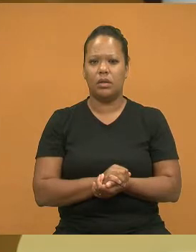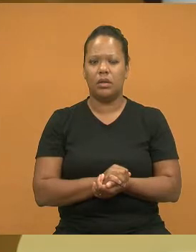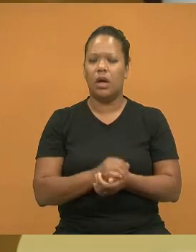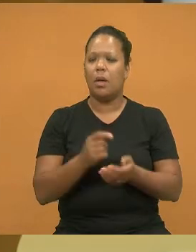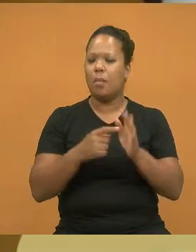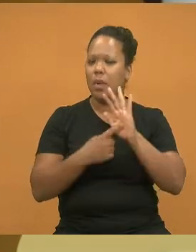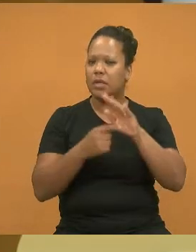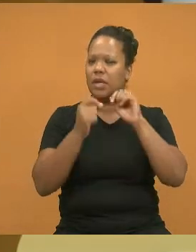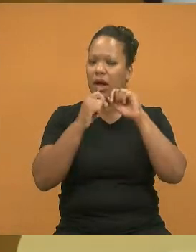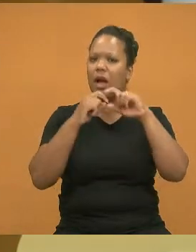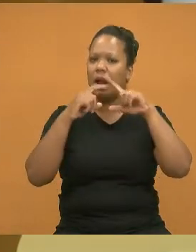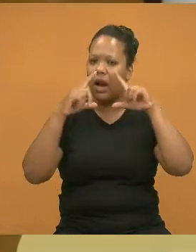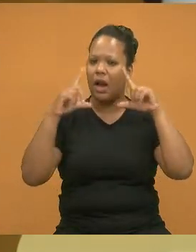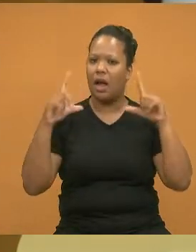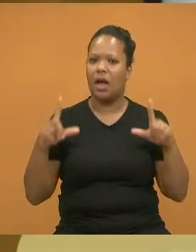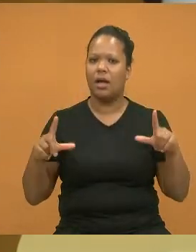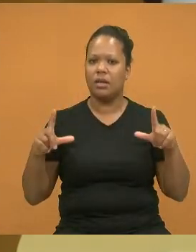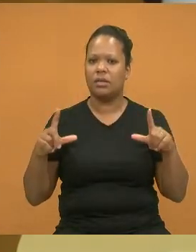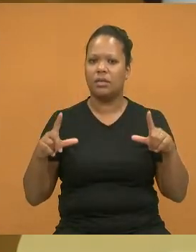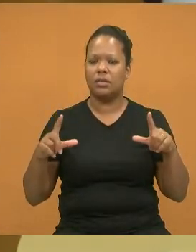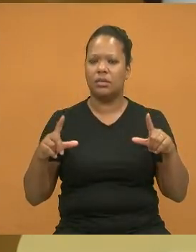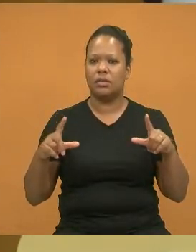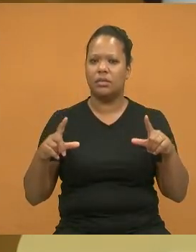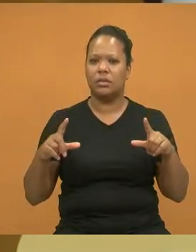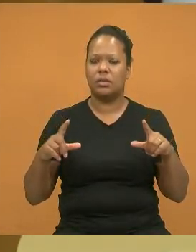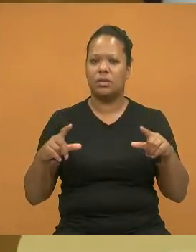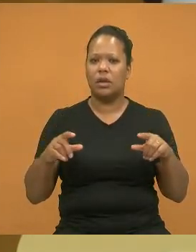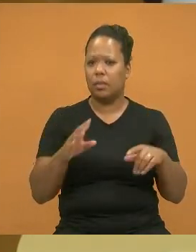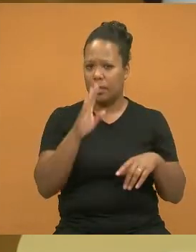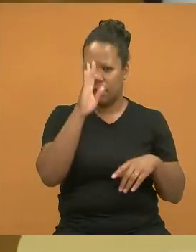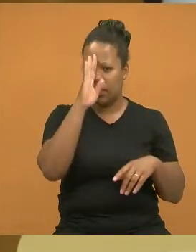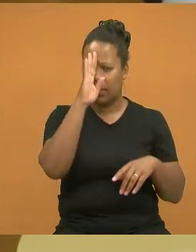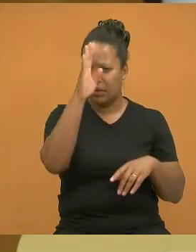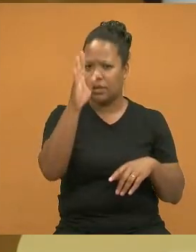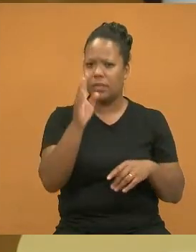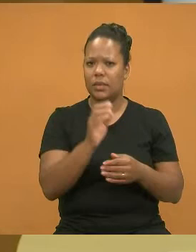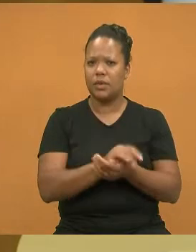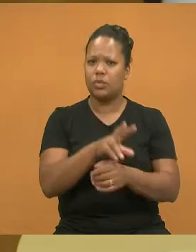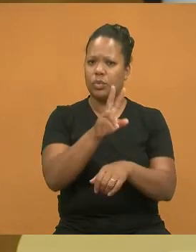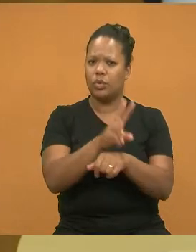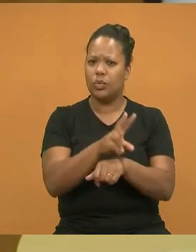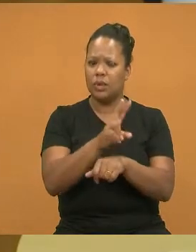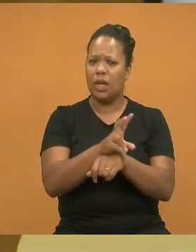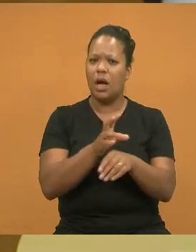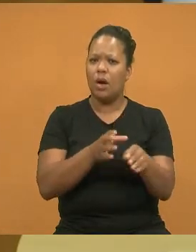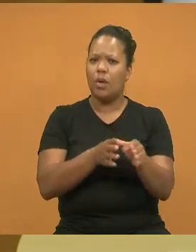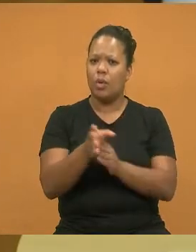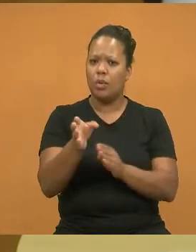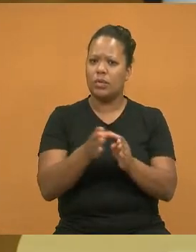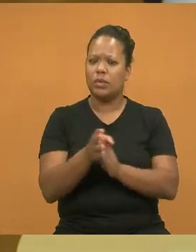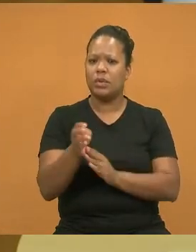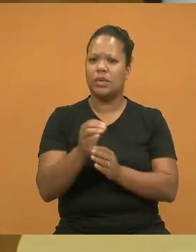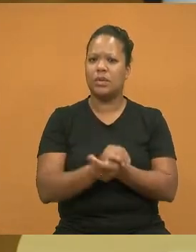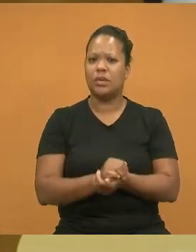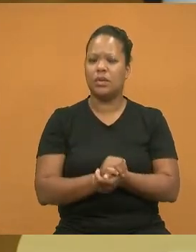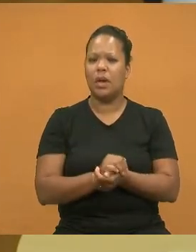bem claro a garantia de absoluta prioridade, e cabe ao Conselho, está bem claro aqui,